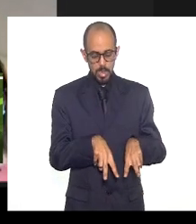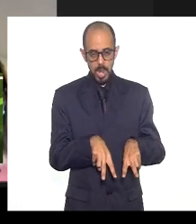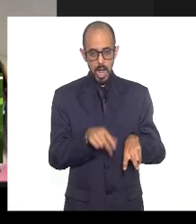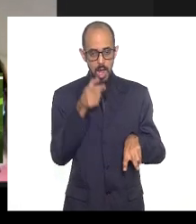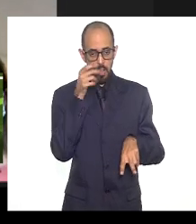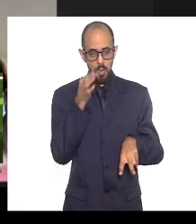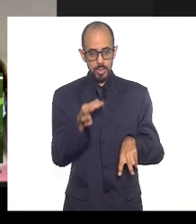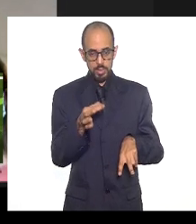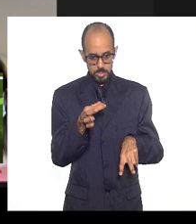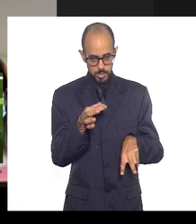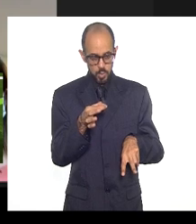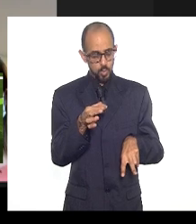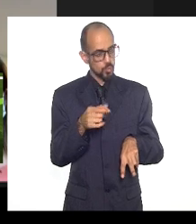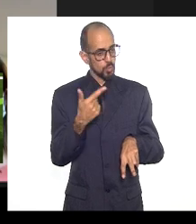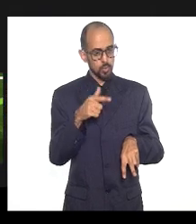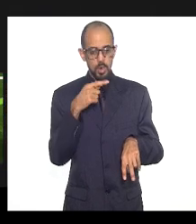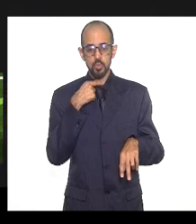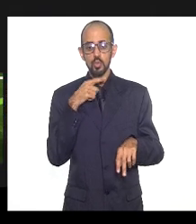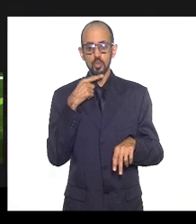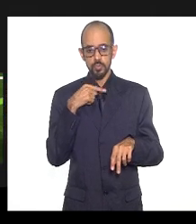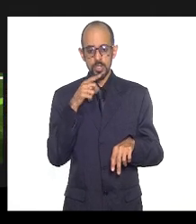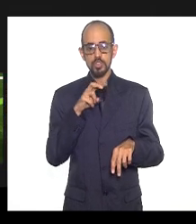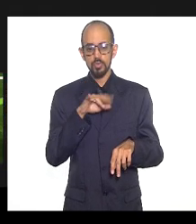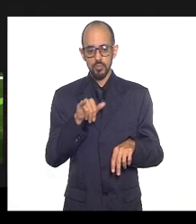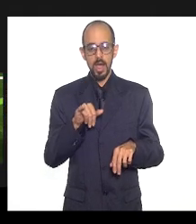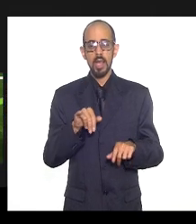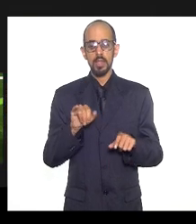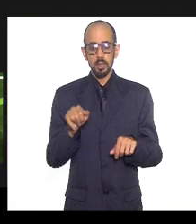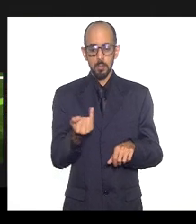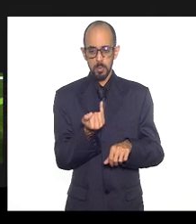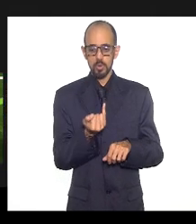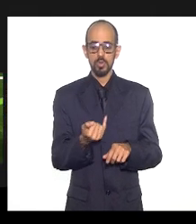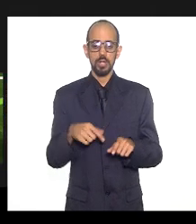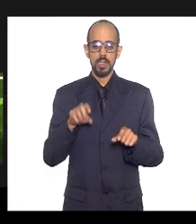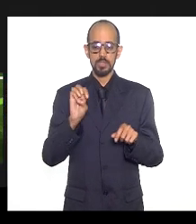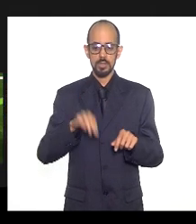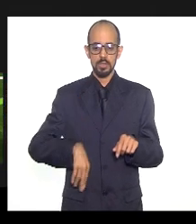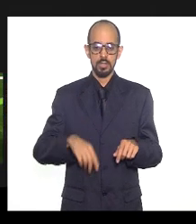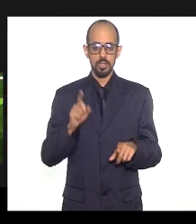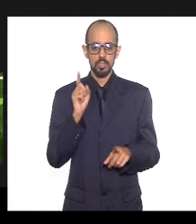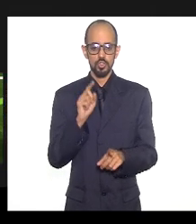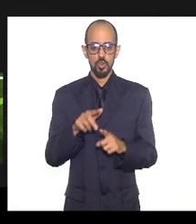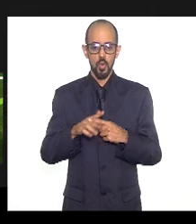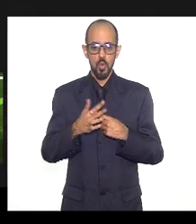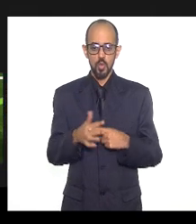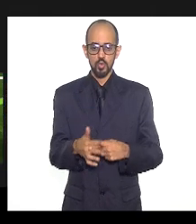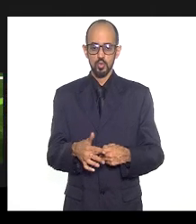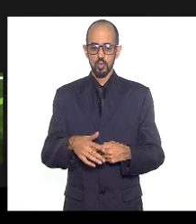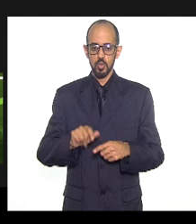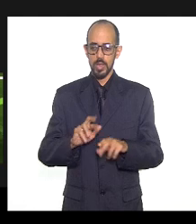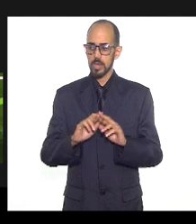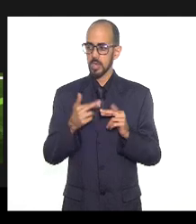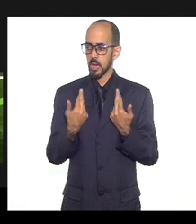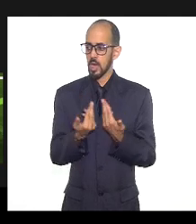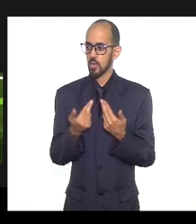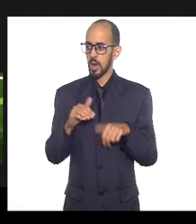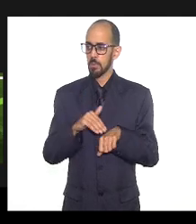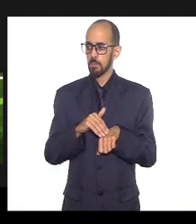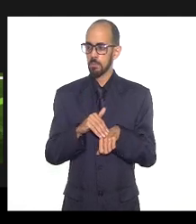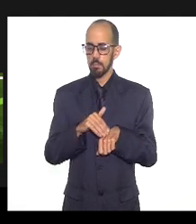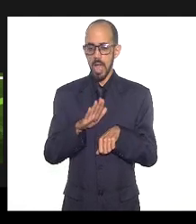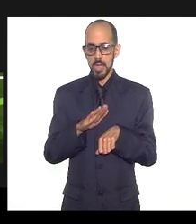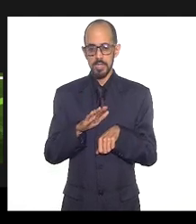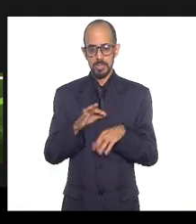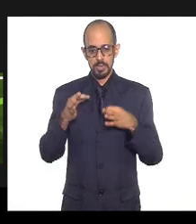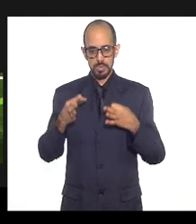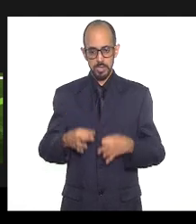dúvida nenhuma, teremos uma nova oportunidade de construir essa reunião mais, digamos